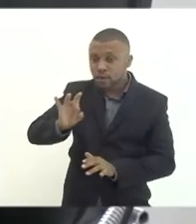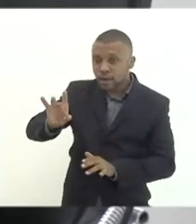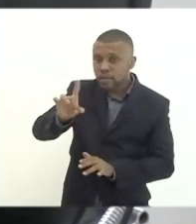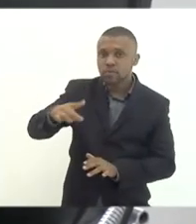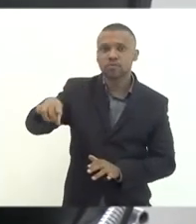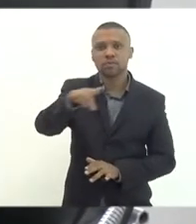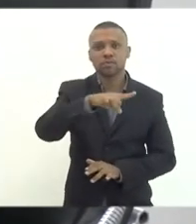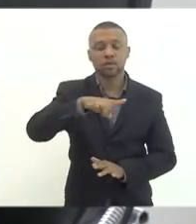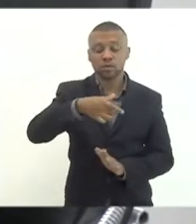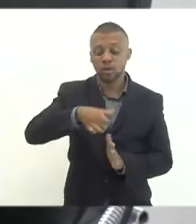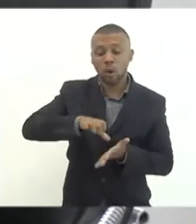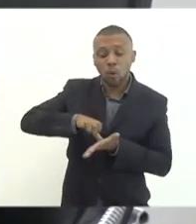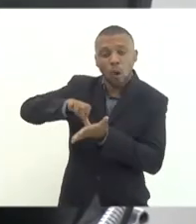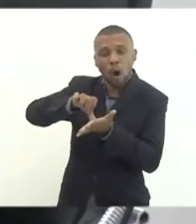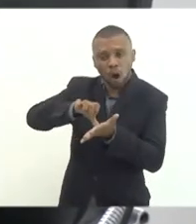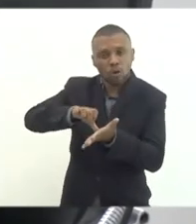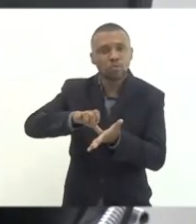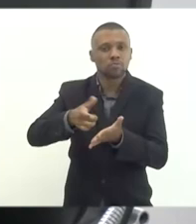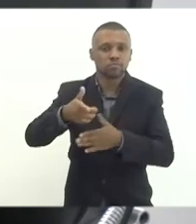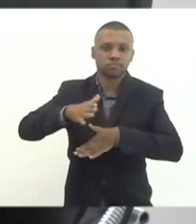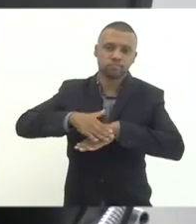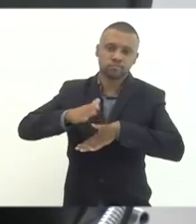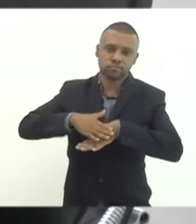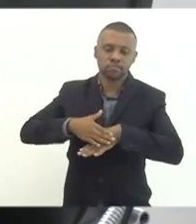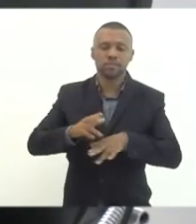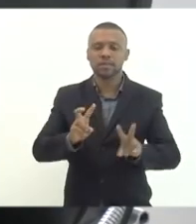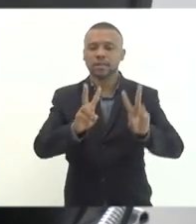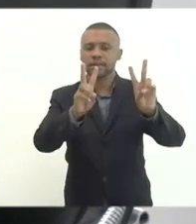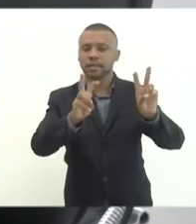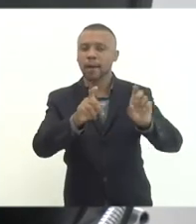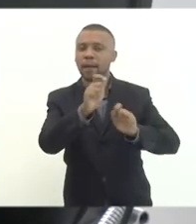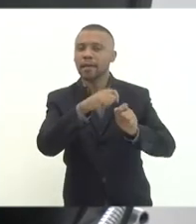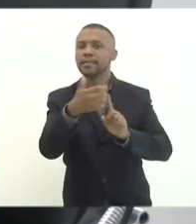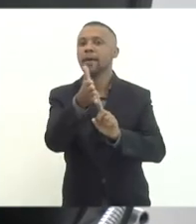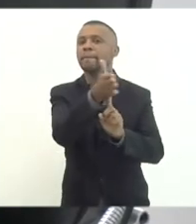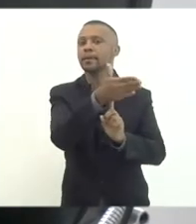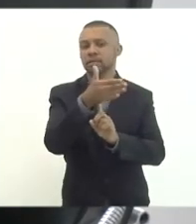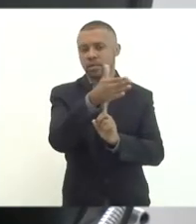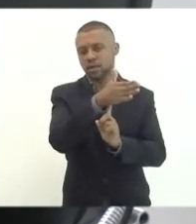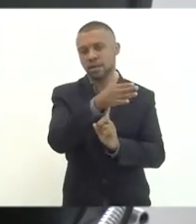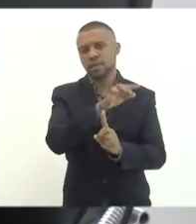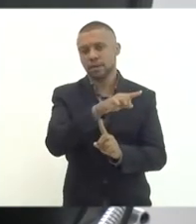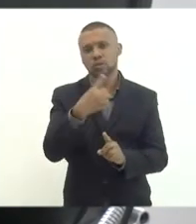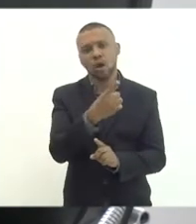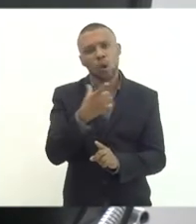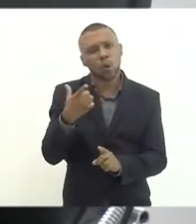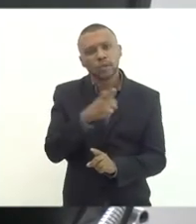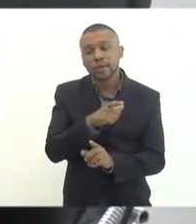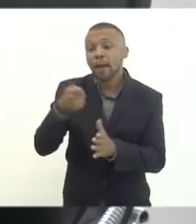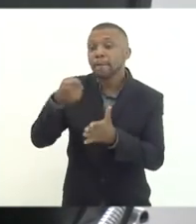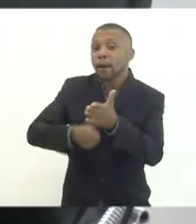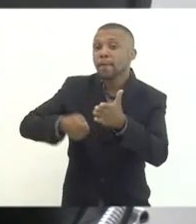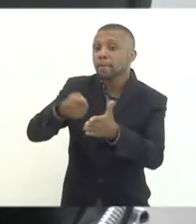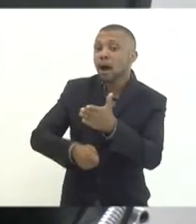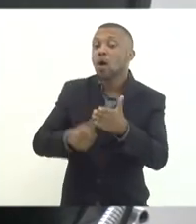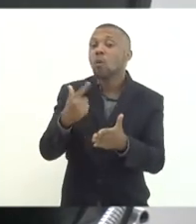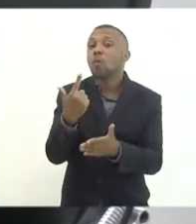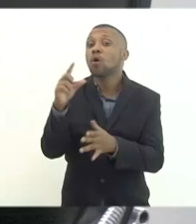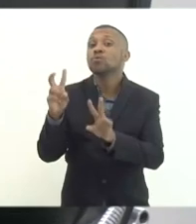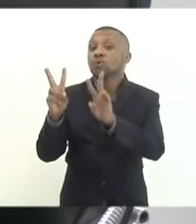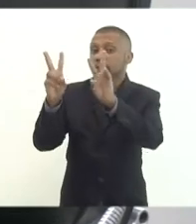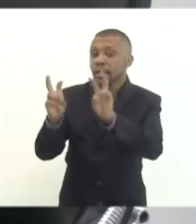os órgãos competentes a essa bandeira esse tema para que possamos passar por um outro Preto trazendo